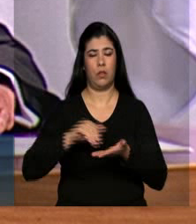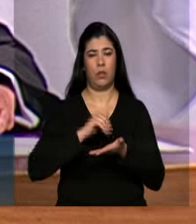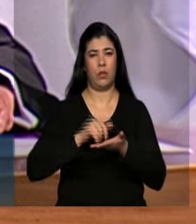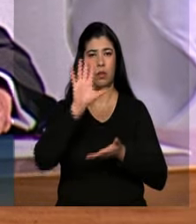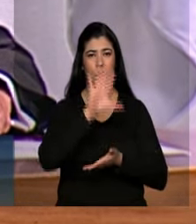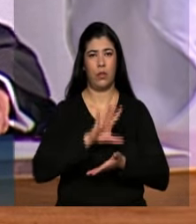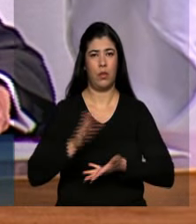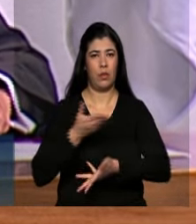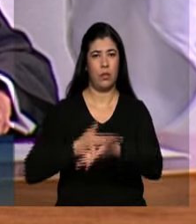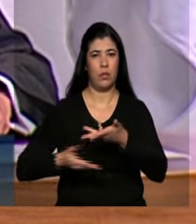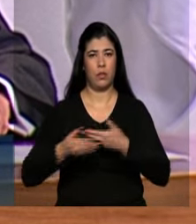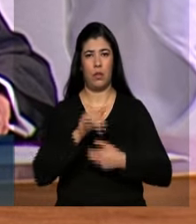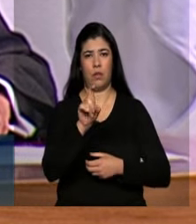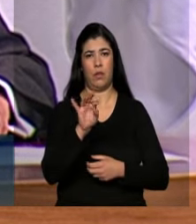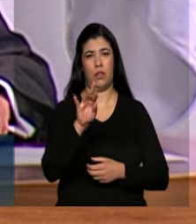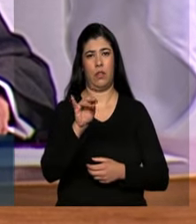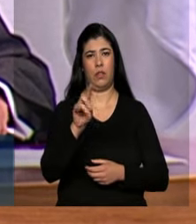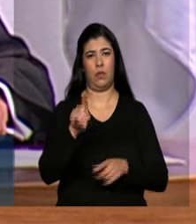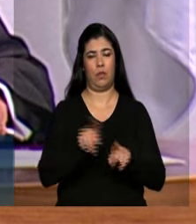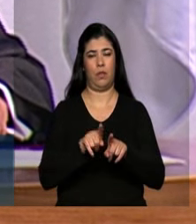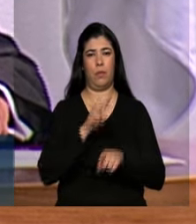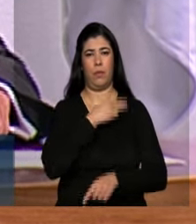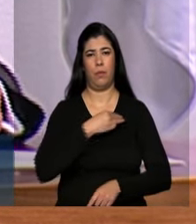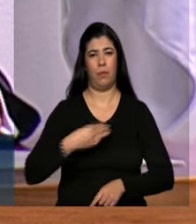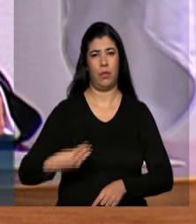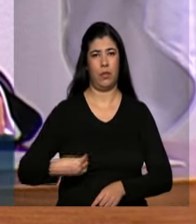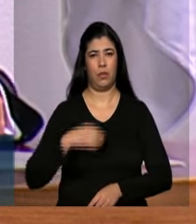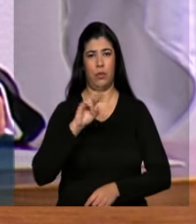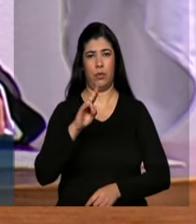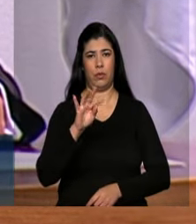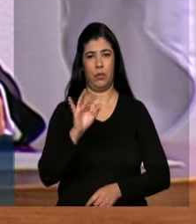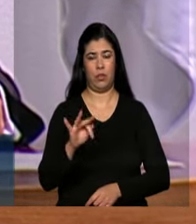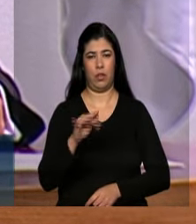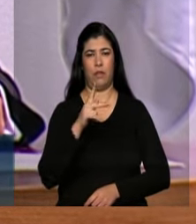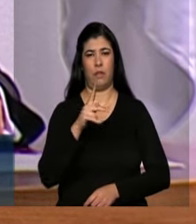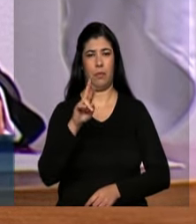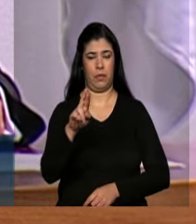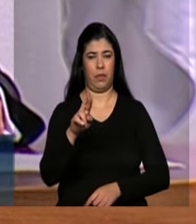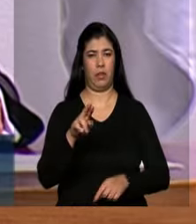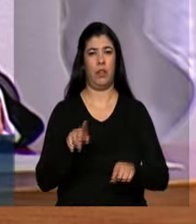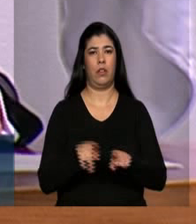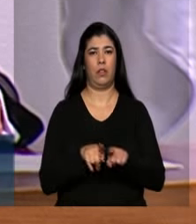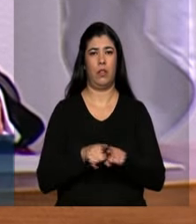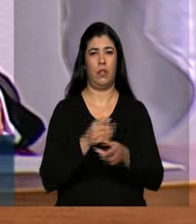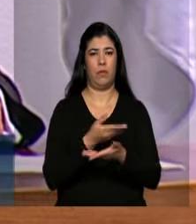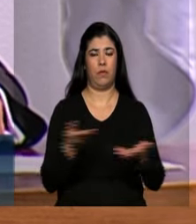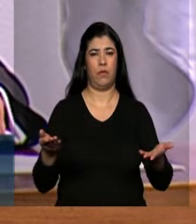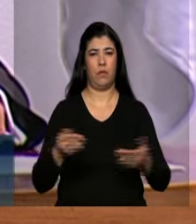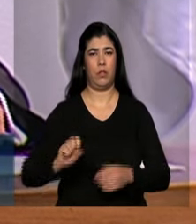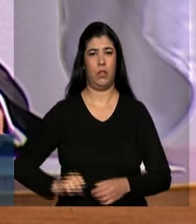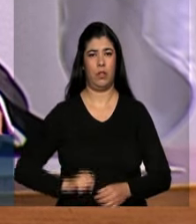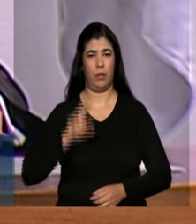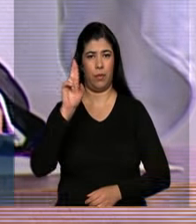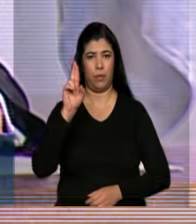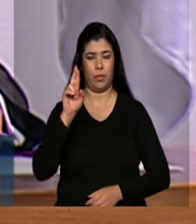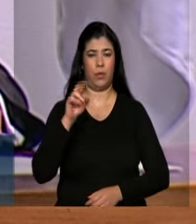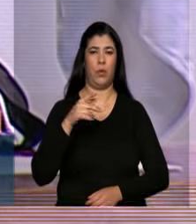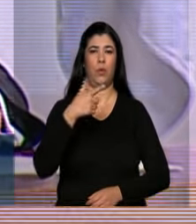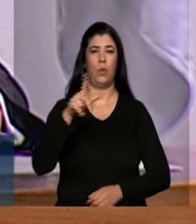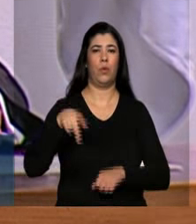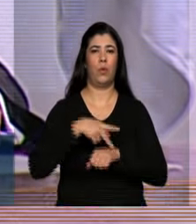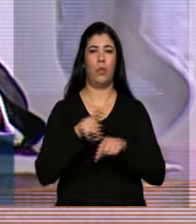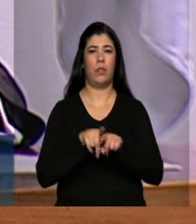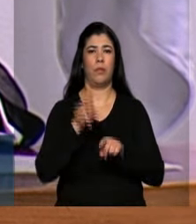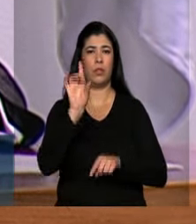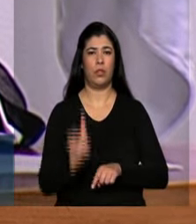Exteriores, excelentíssimo senhor Ministro-Chefe da Casa Civil da Presidência da República, senhores embaixadores estrangeiros, excelentíssimo